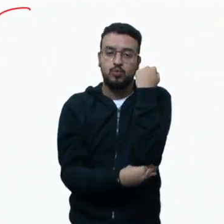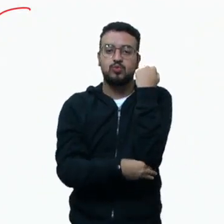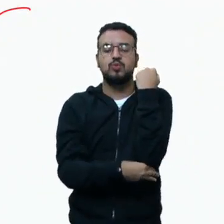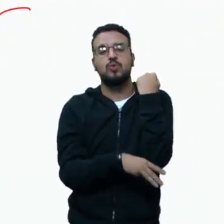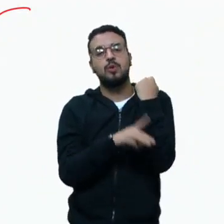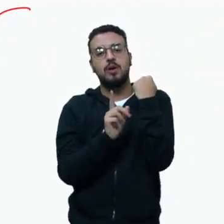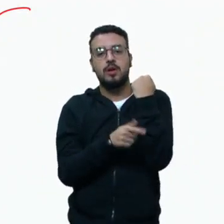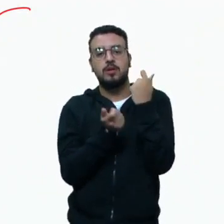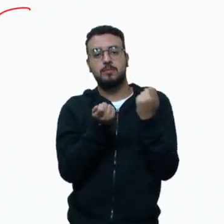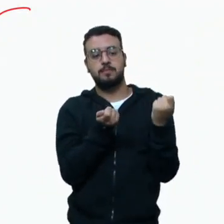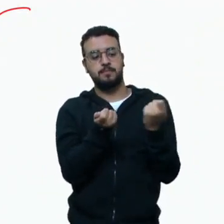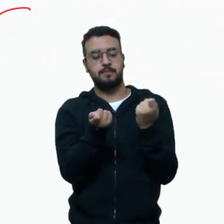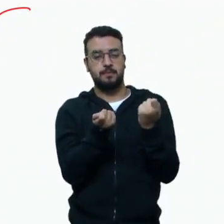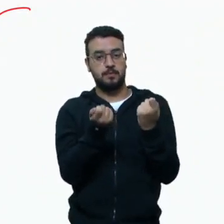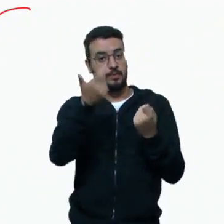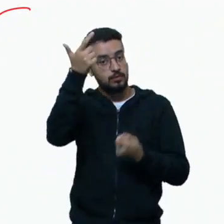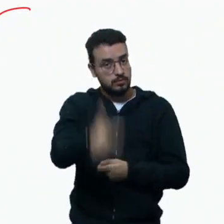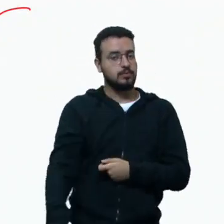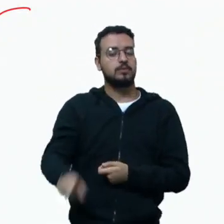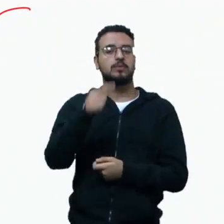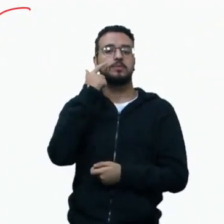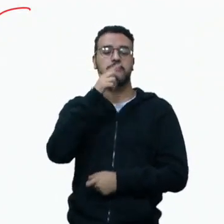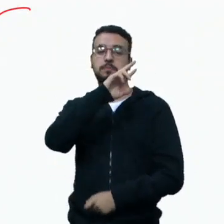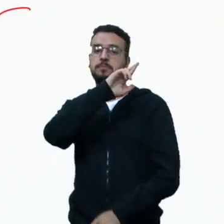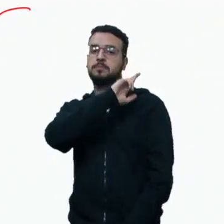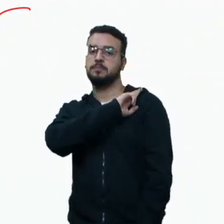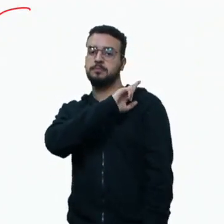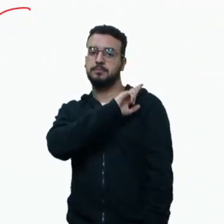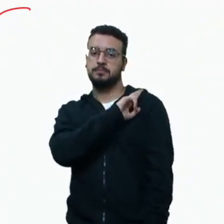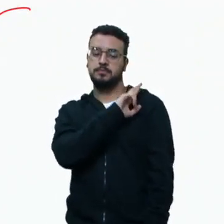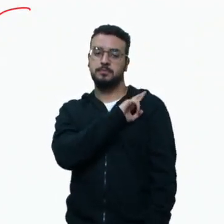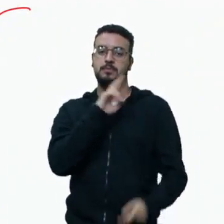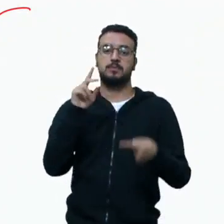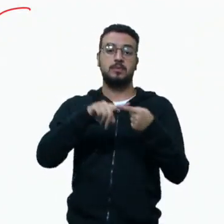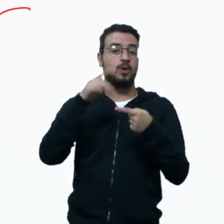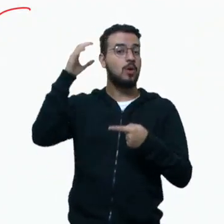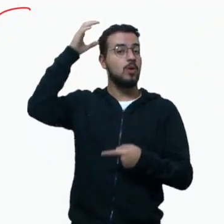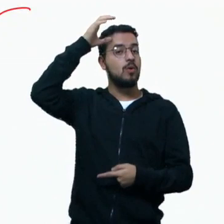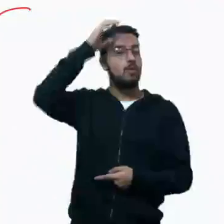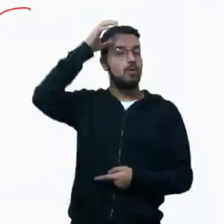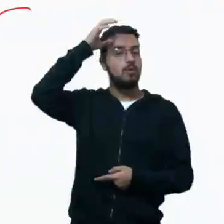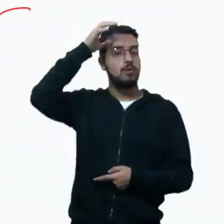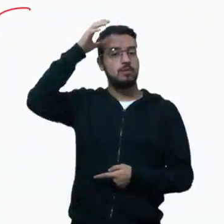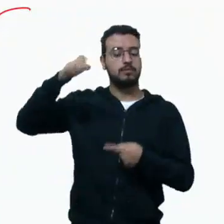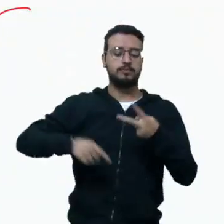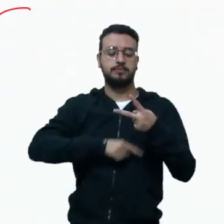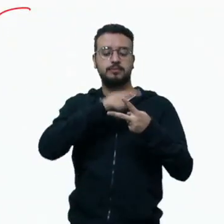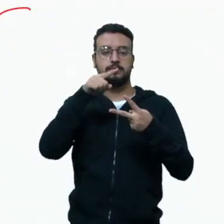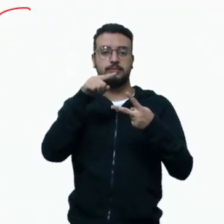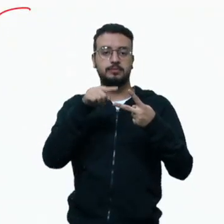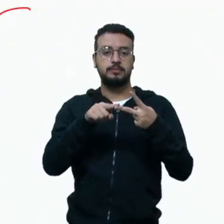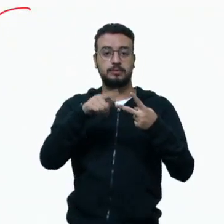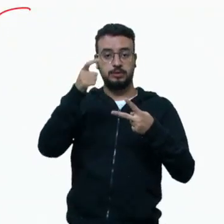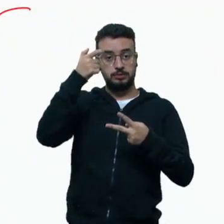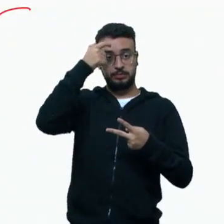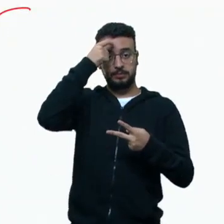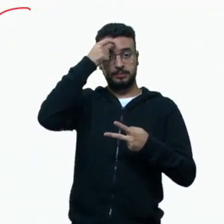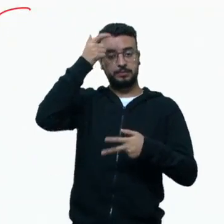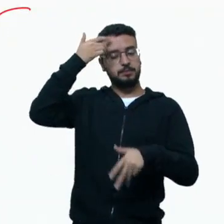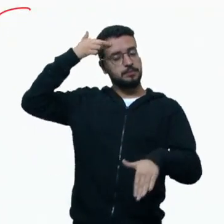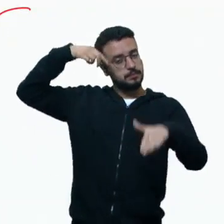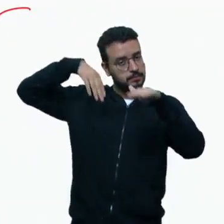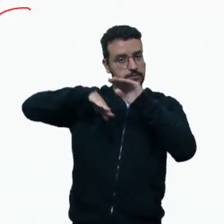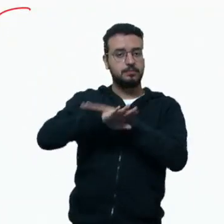esqueléticas. Então, de novo, possui a consciência, processamento e armazenamento